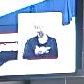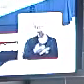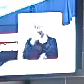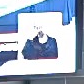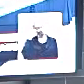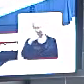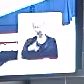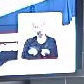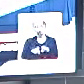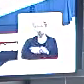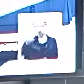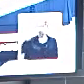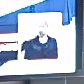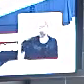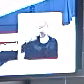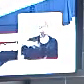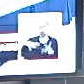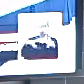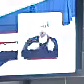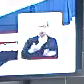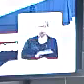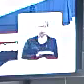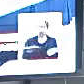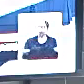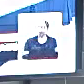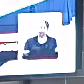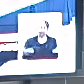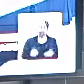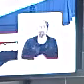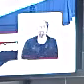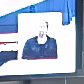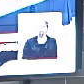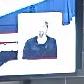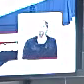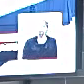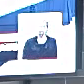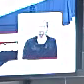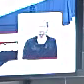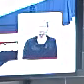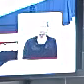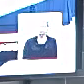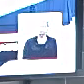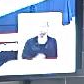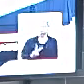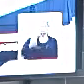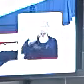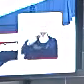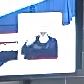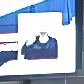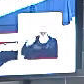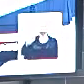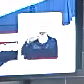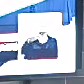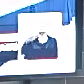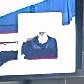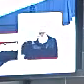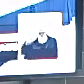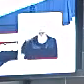eu quero lembrar a todos que estão aqui juso está aqui o também e